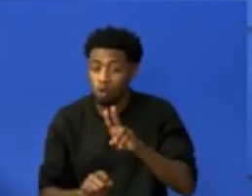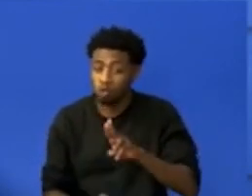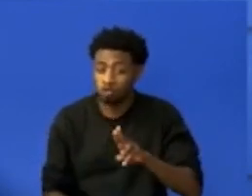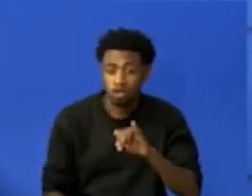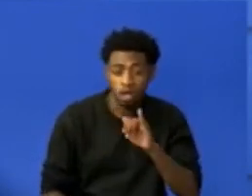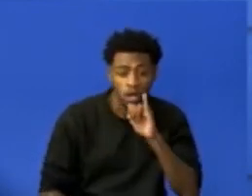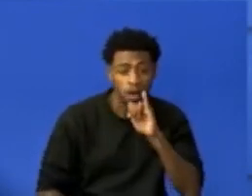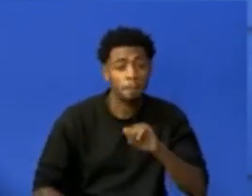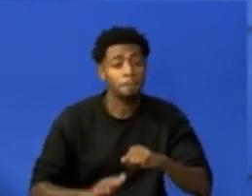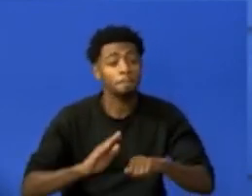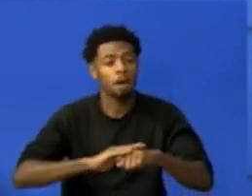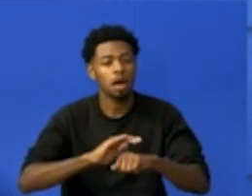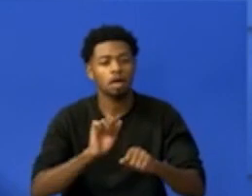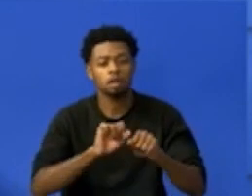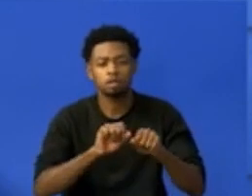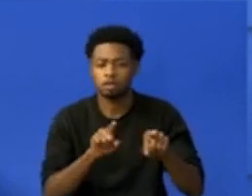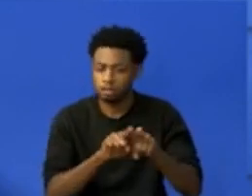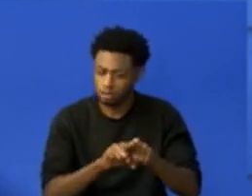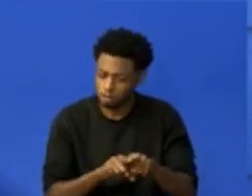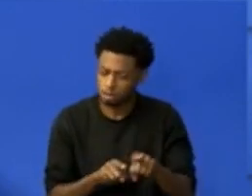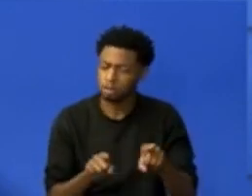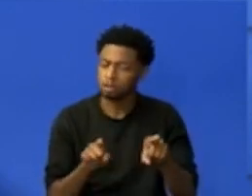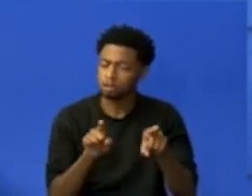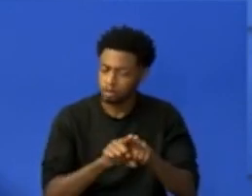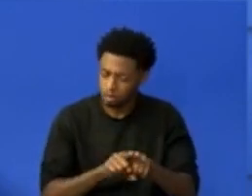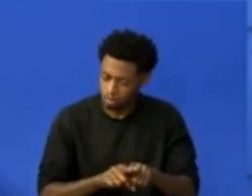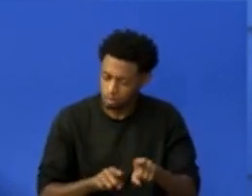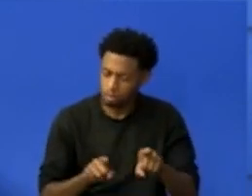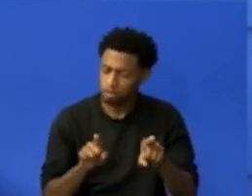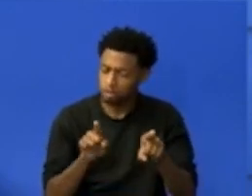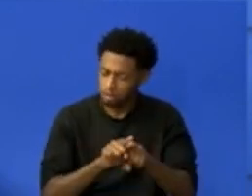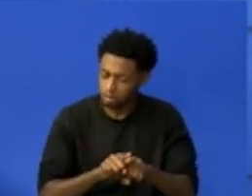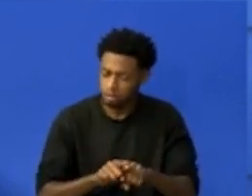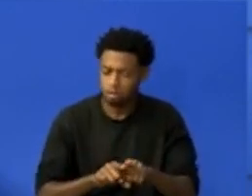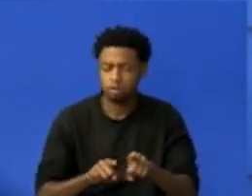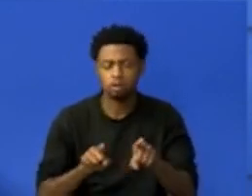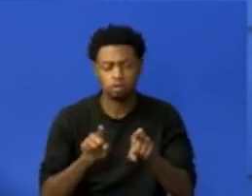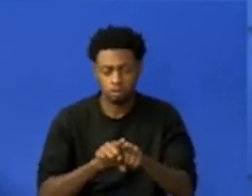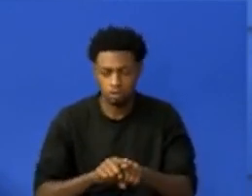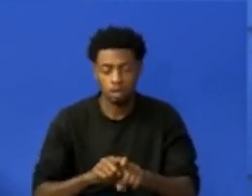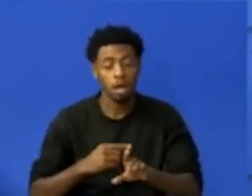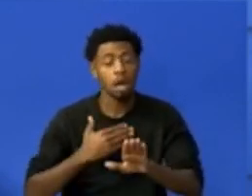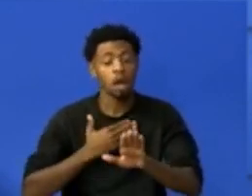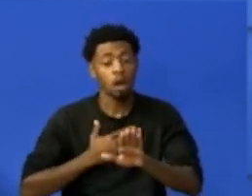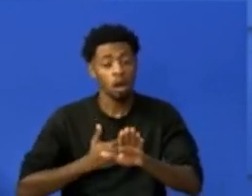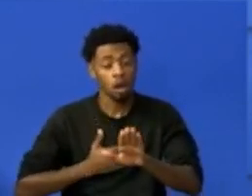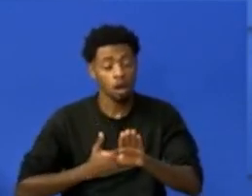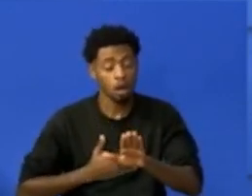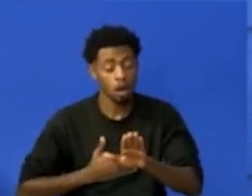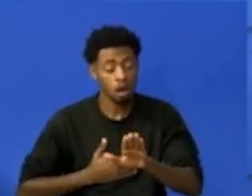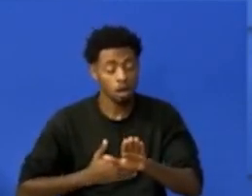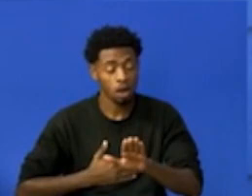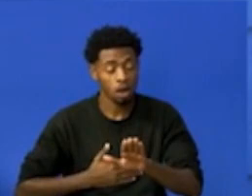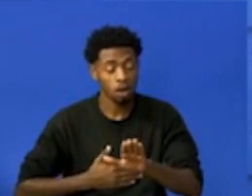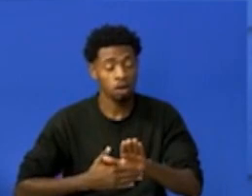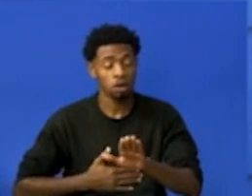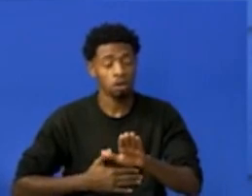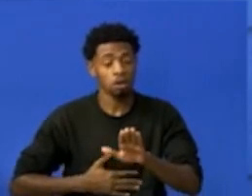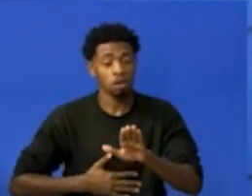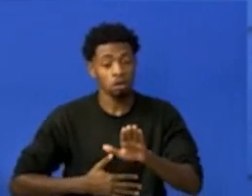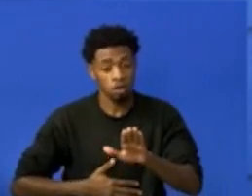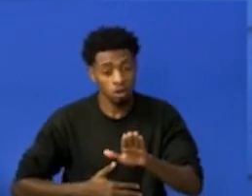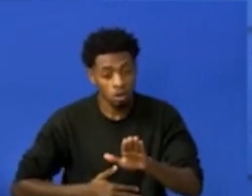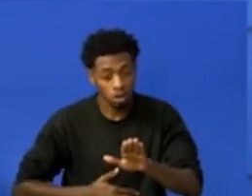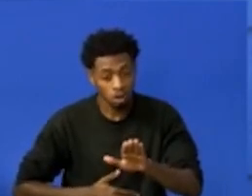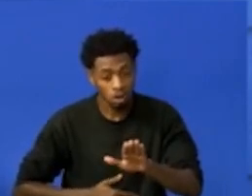um maior número de repetições, intervalos maiores, para que esse indivíduo possa responder de forma segura